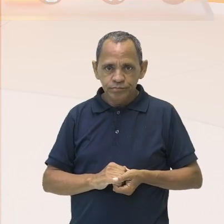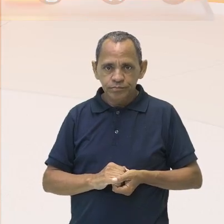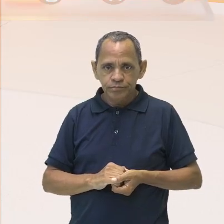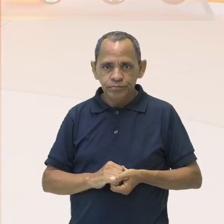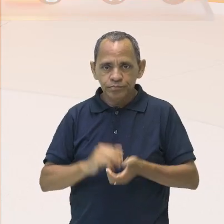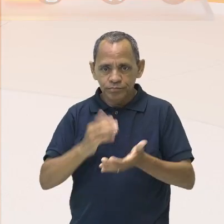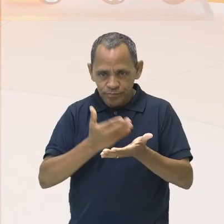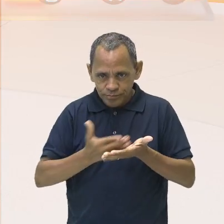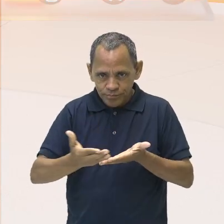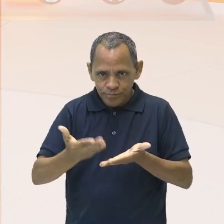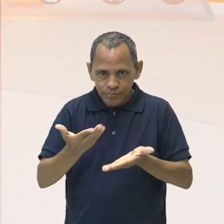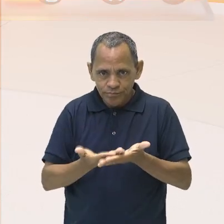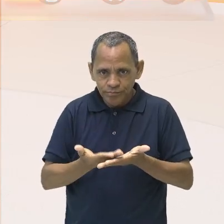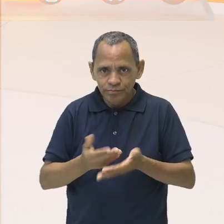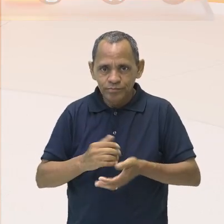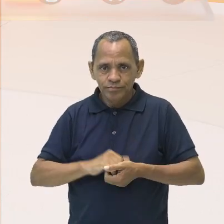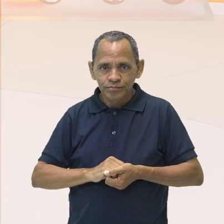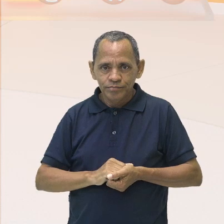Vamos à nossa aula?